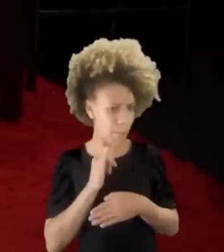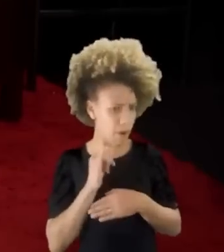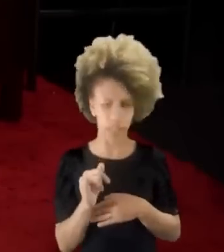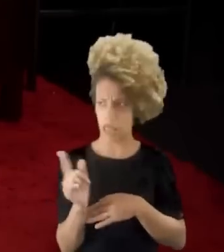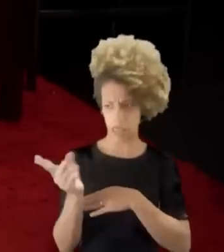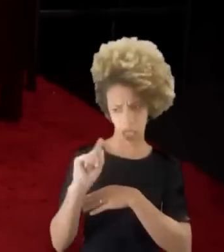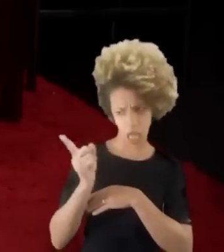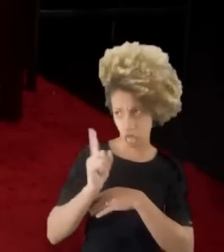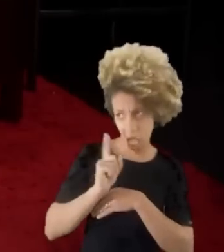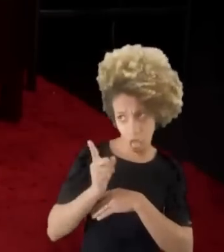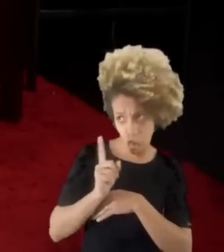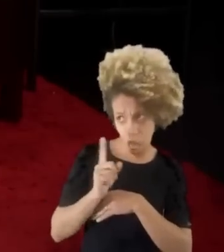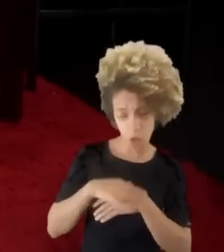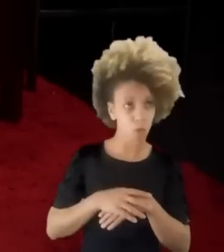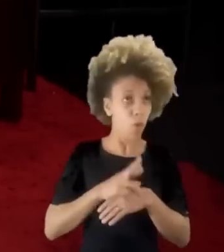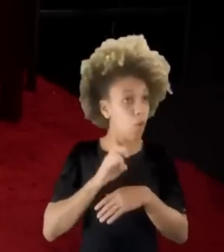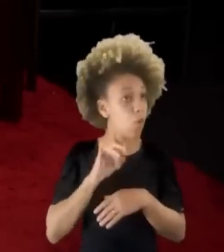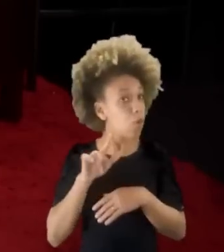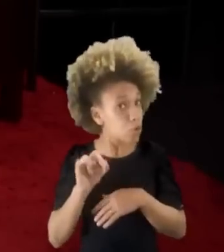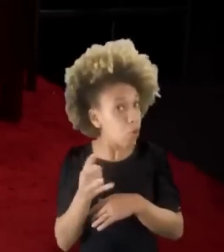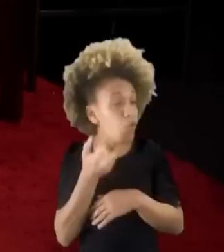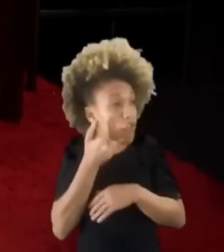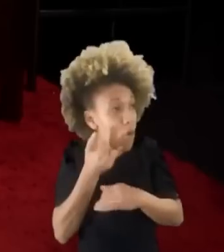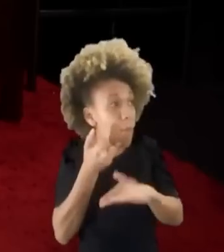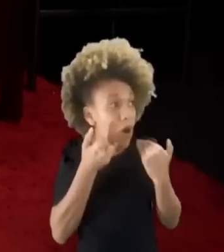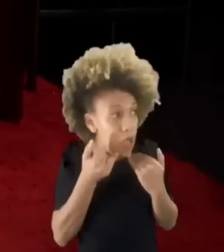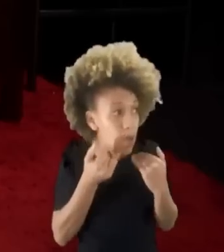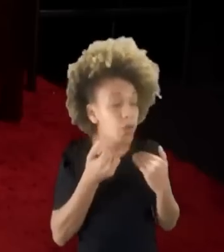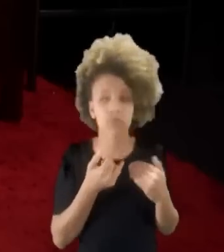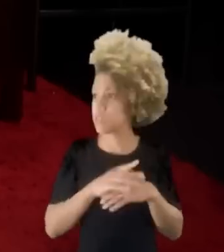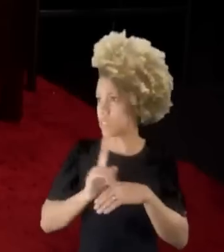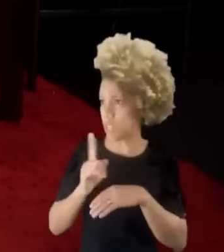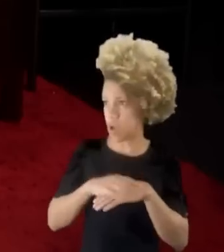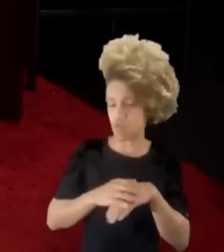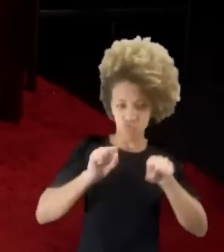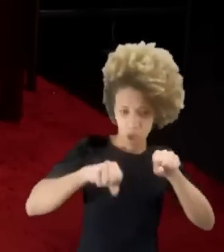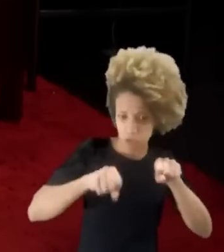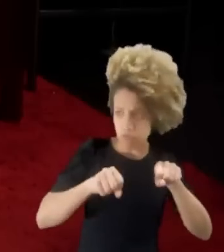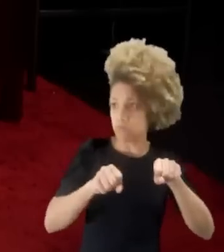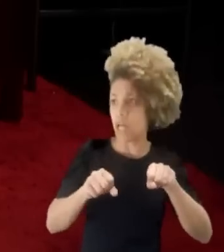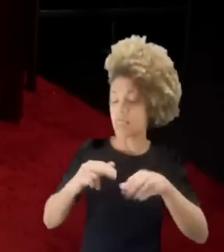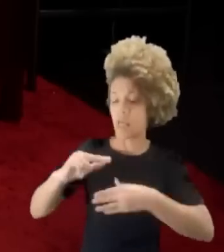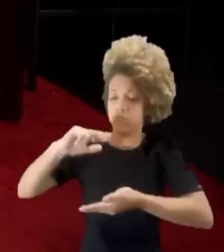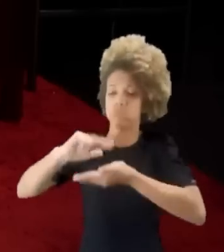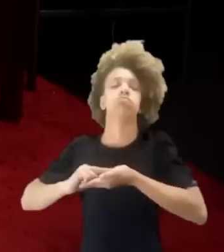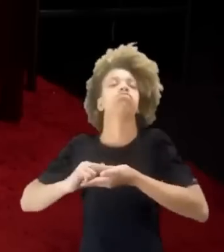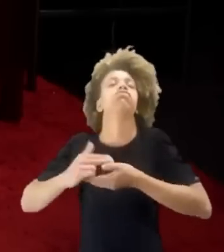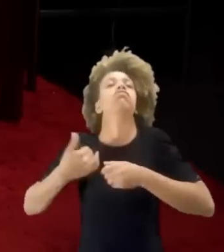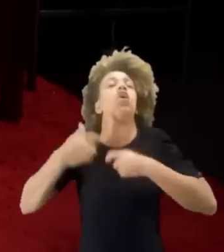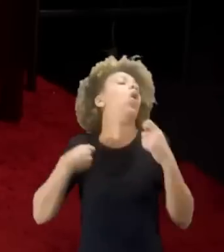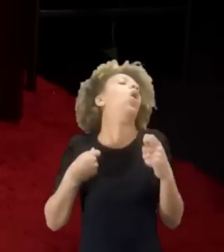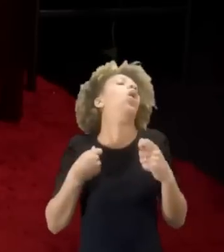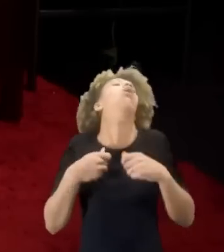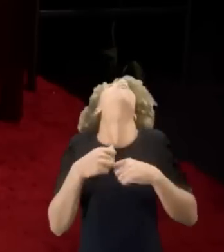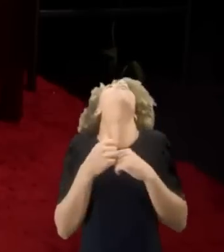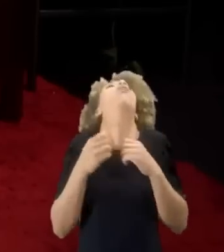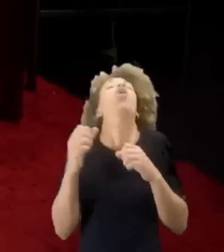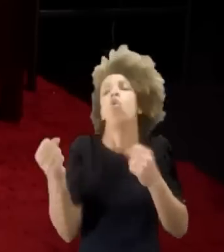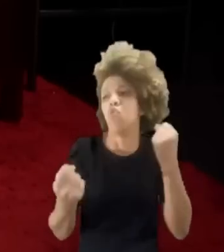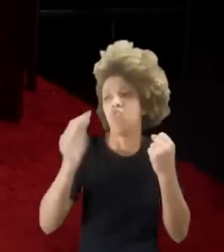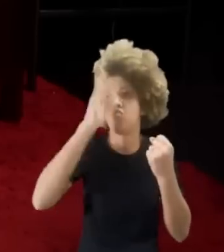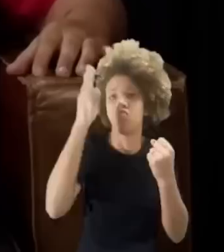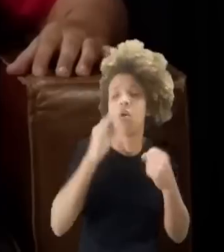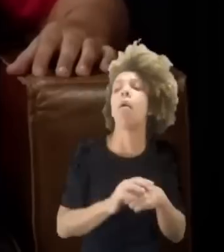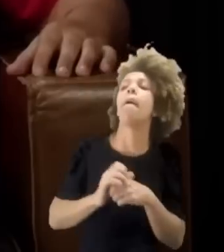não o Rodolfo morreu tá chegando Ela já aconteceu de chegar outro entregador o cara tava dentro da ambulância O cara abrir a bag e fala assim boa sorte